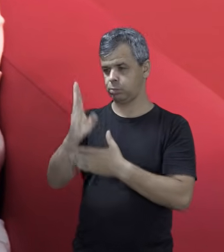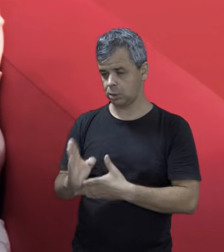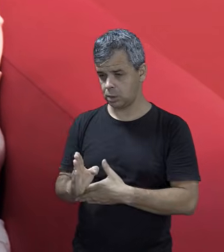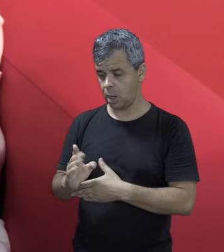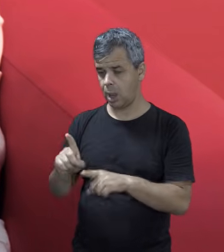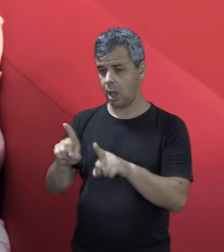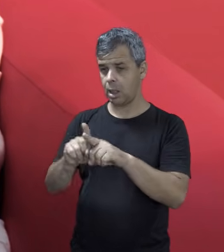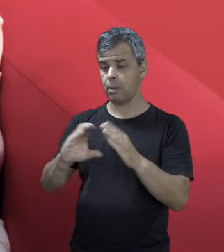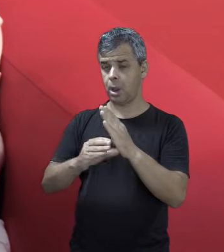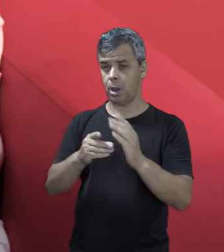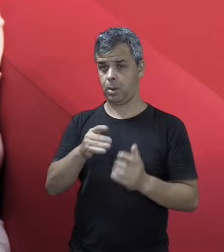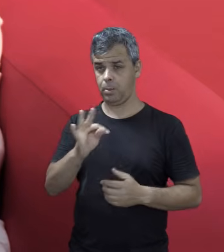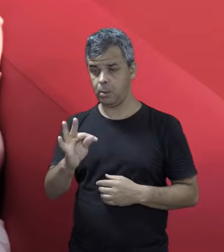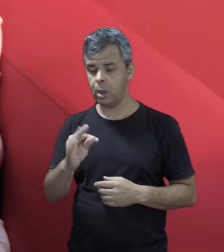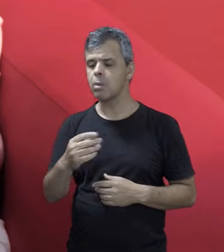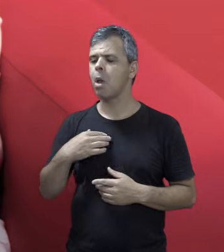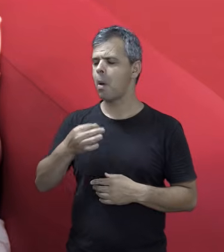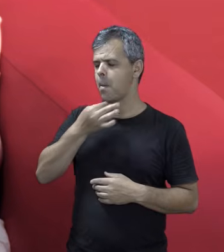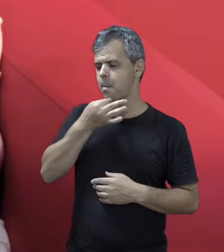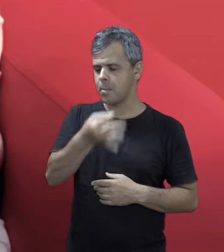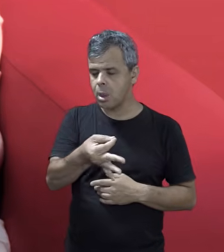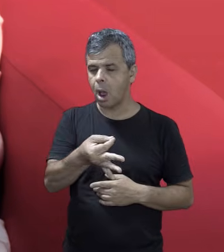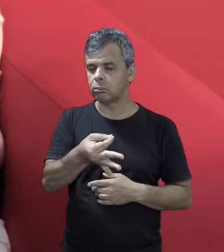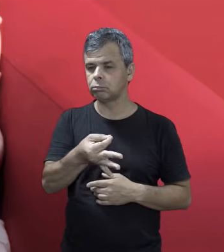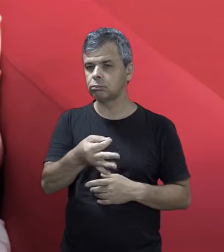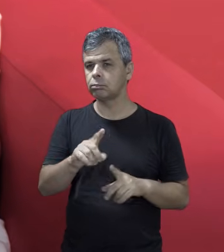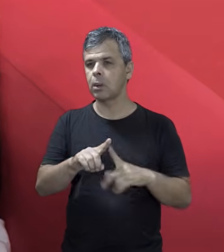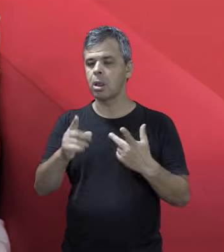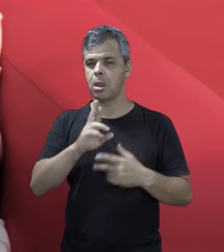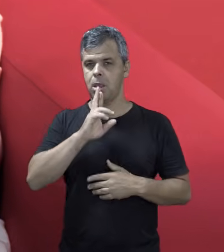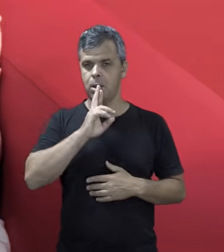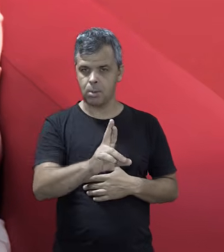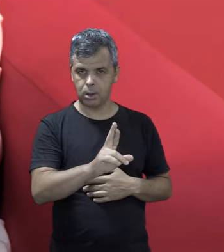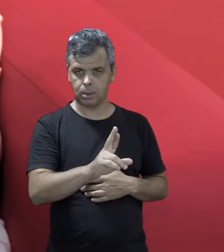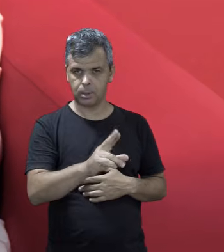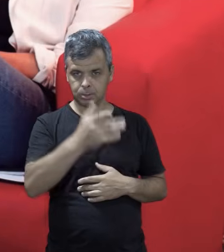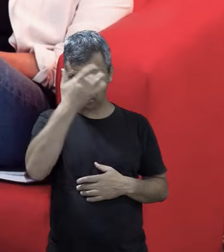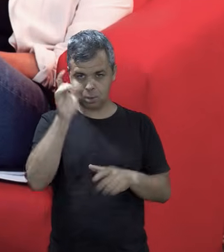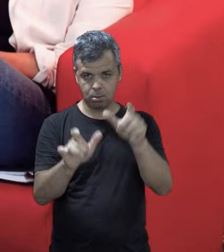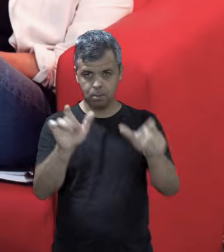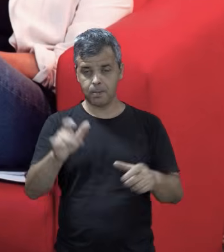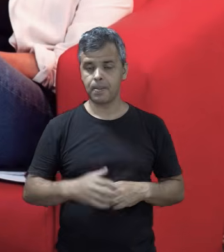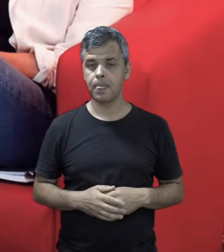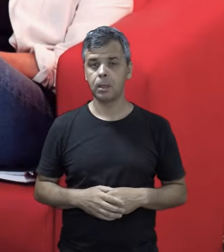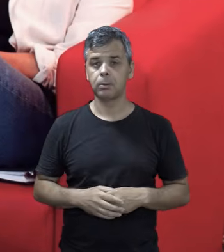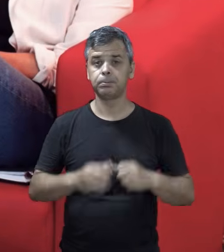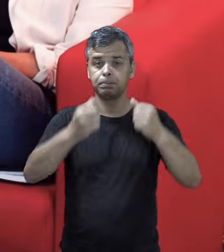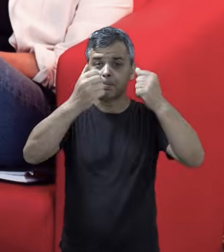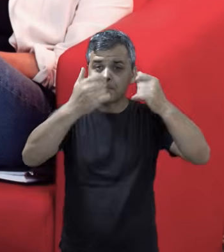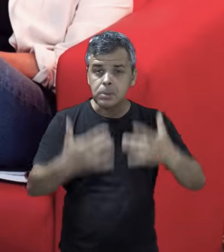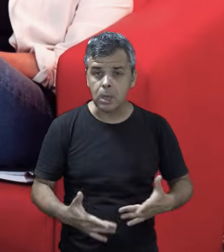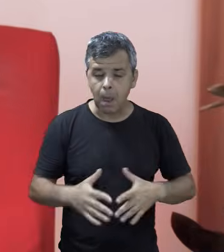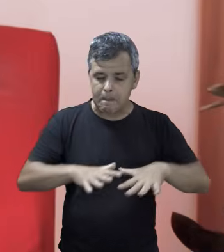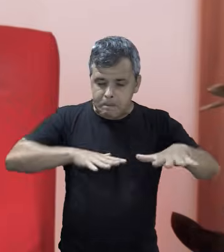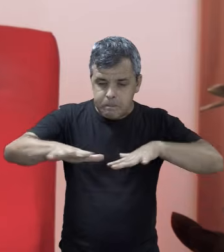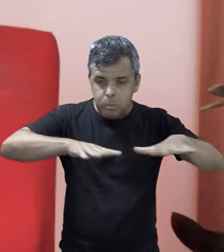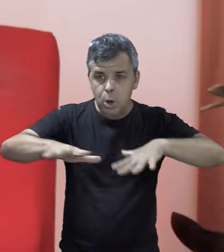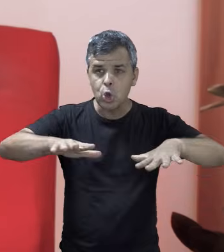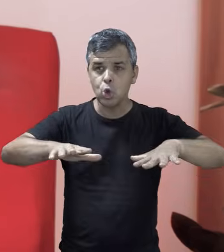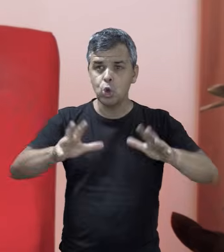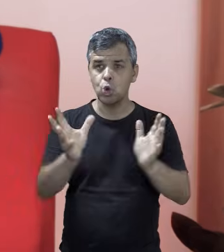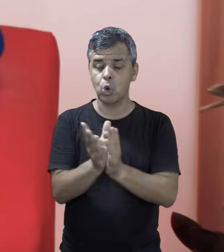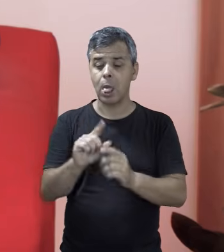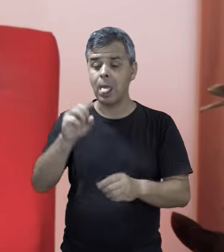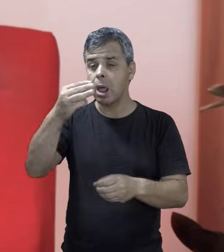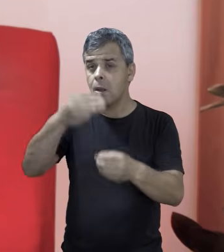o PT esse ano, então gostaria que você deixasse um recado aí para o pessoal. É só o que eu tenho falado, né? Mobilizar a nossa turma na